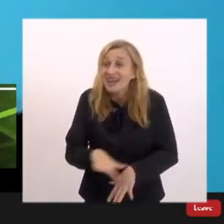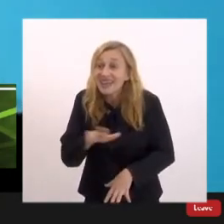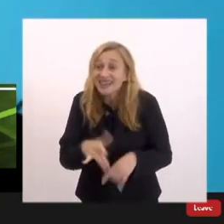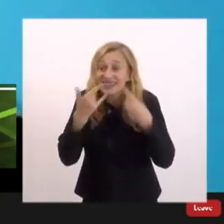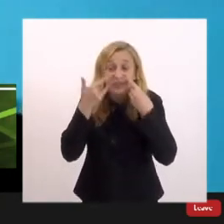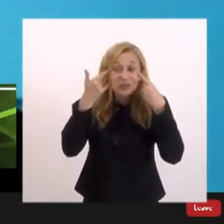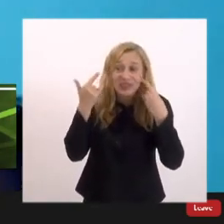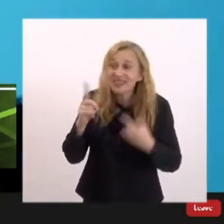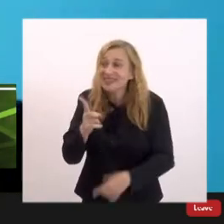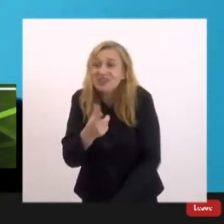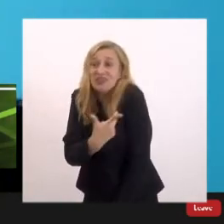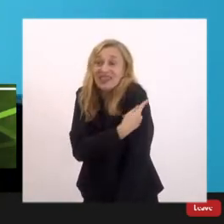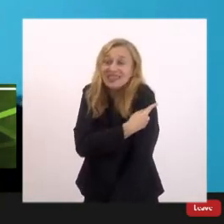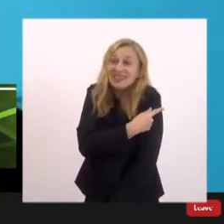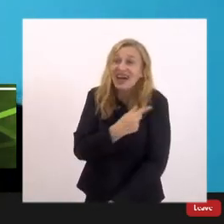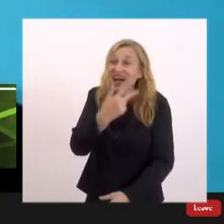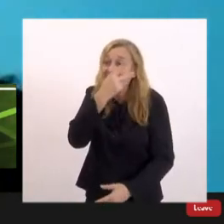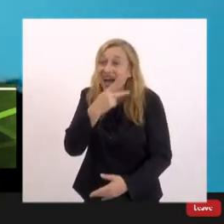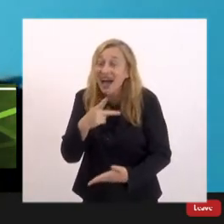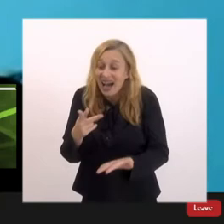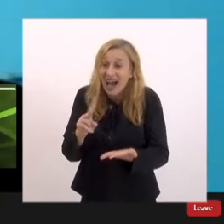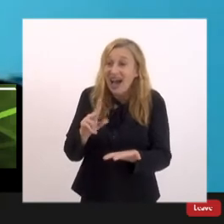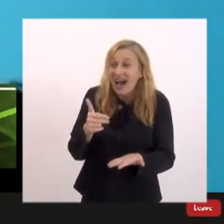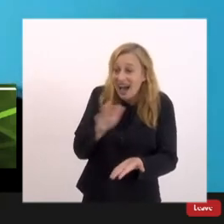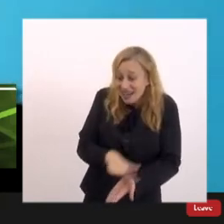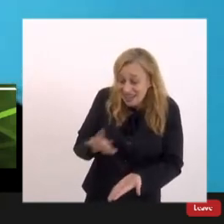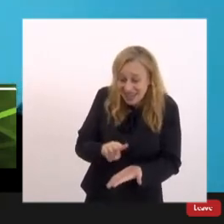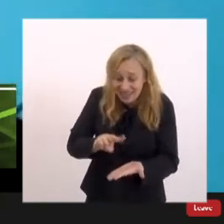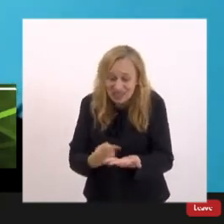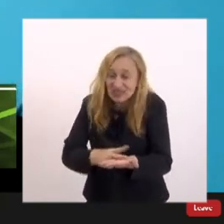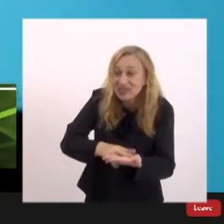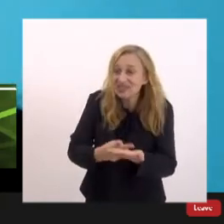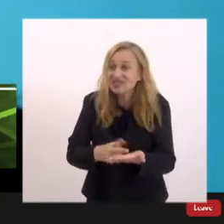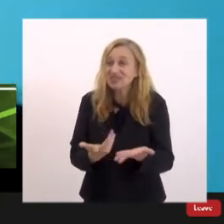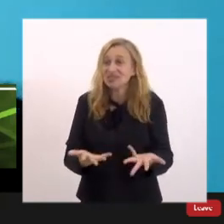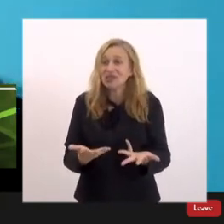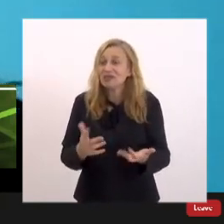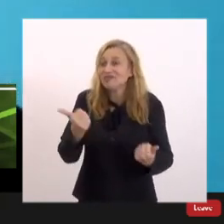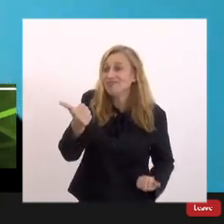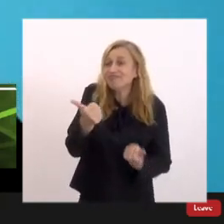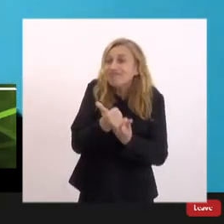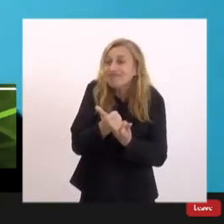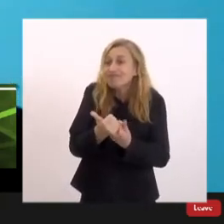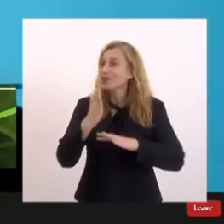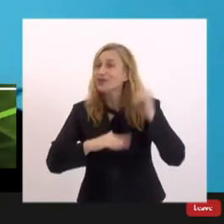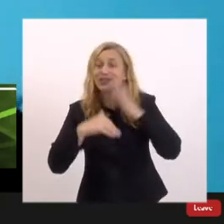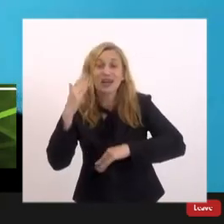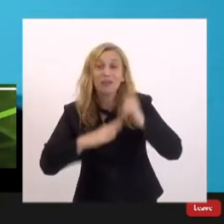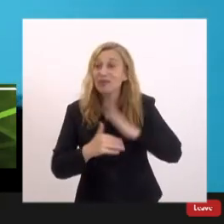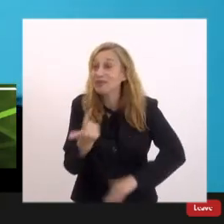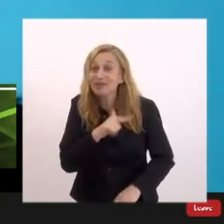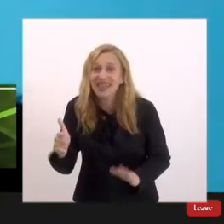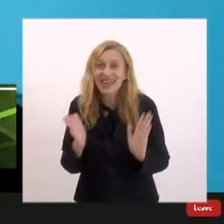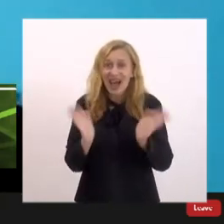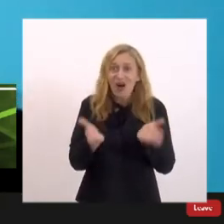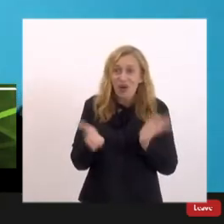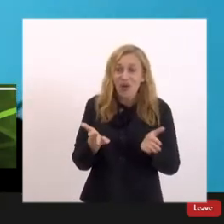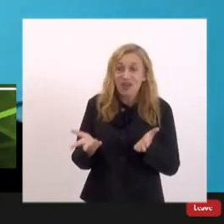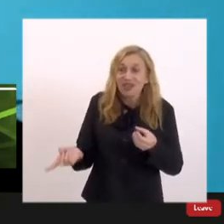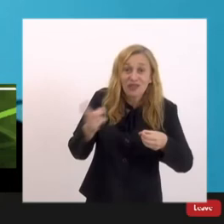vacinada, criança que se rola no chão, não tem profissional de apoio. Assim, não tinha no passado e agora estão voltando